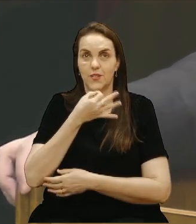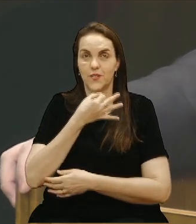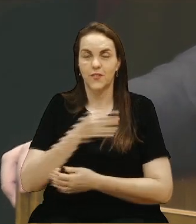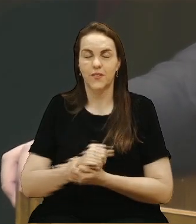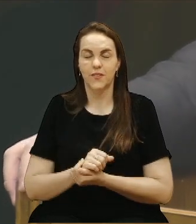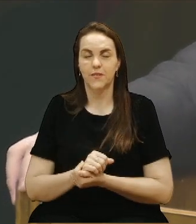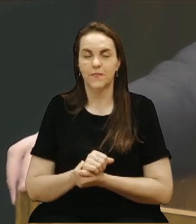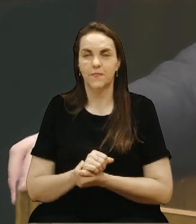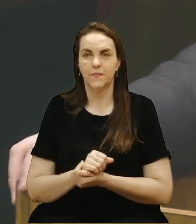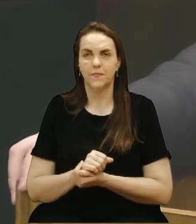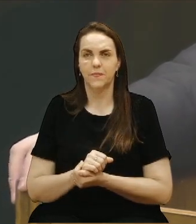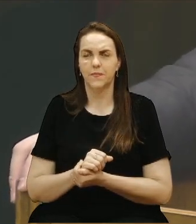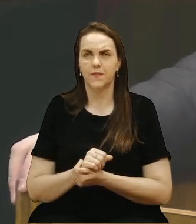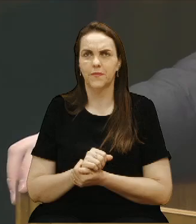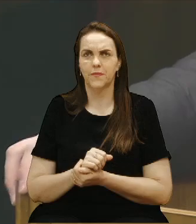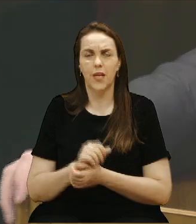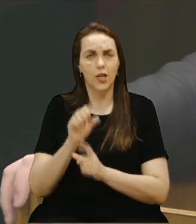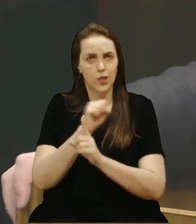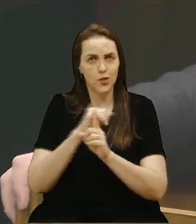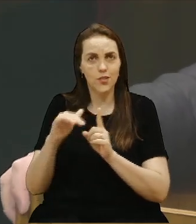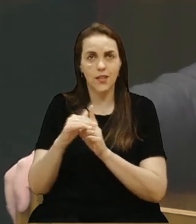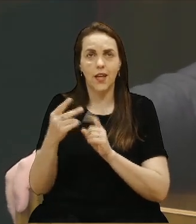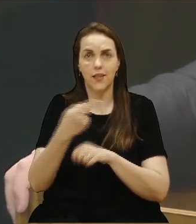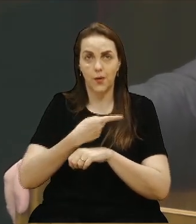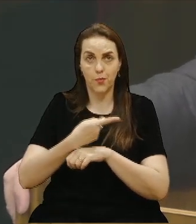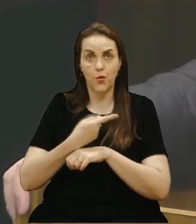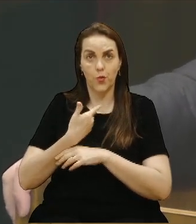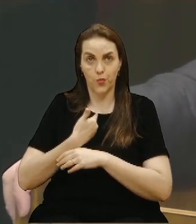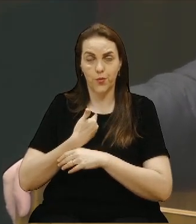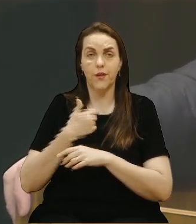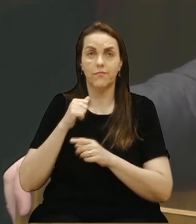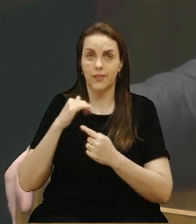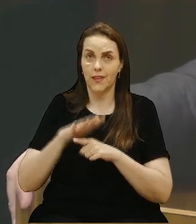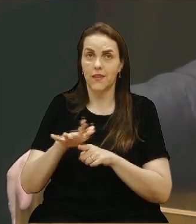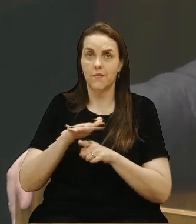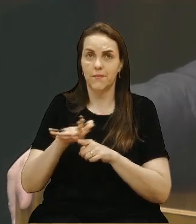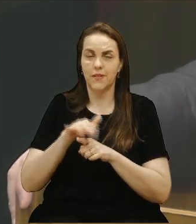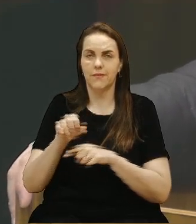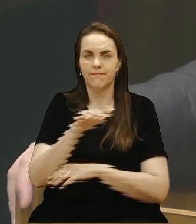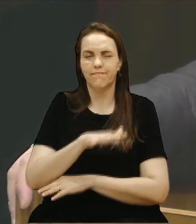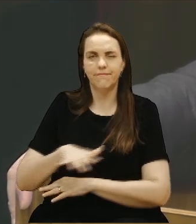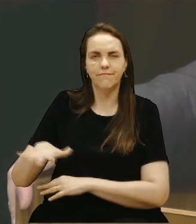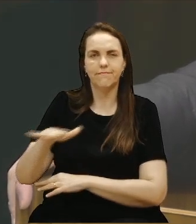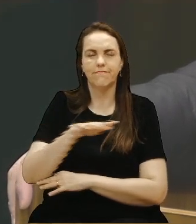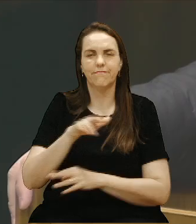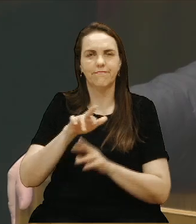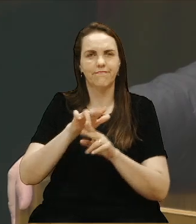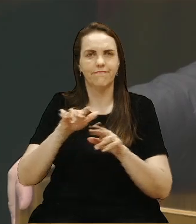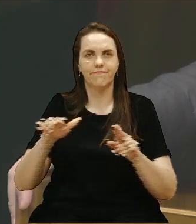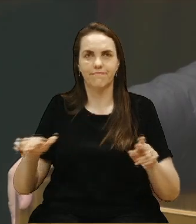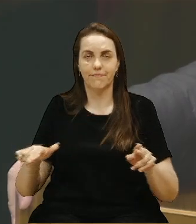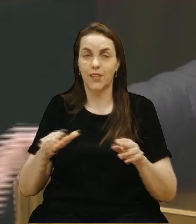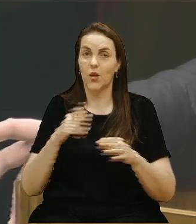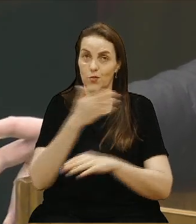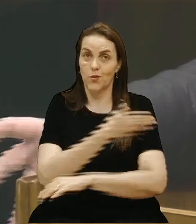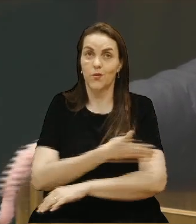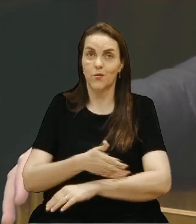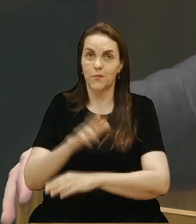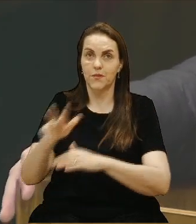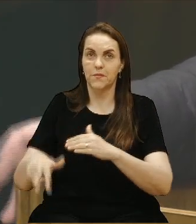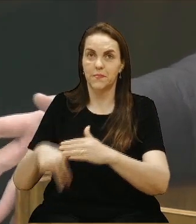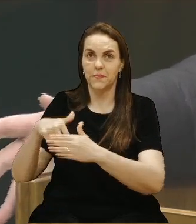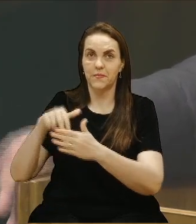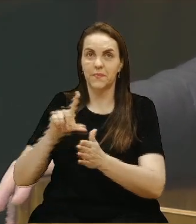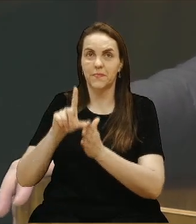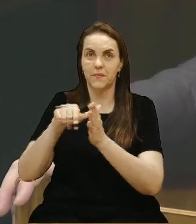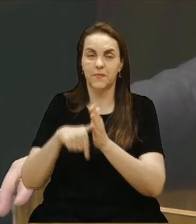aquilo que a sociedade nos procura, né? Nós somos demandados aí por diversas áreas e eu costumo dizer aqui nessa tribuna que depois de eleitos, né,